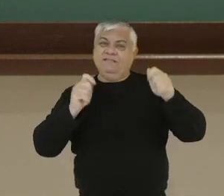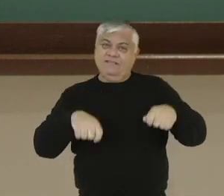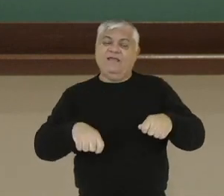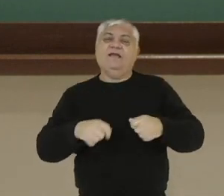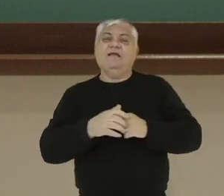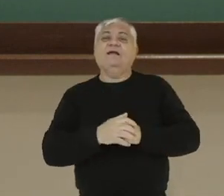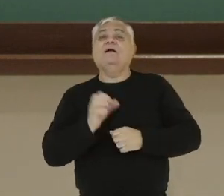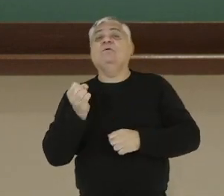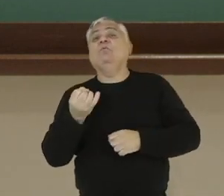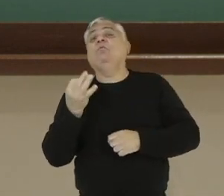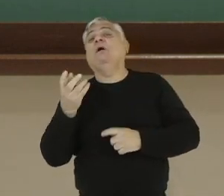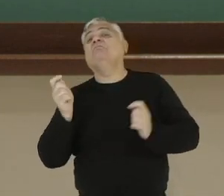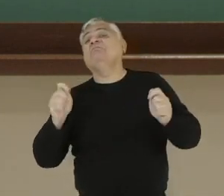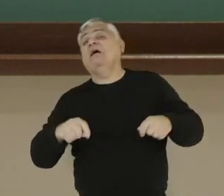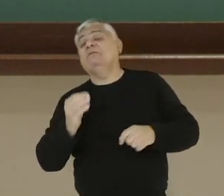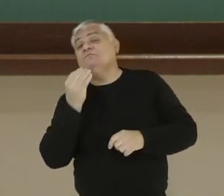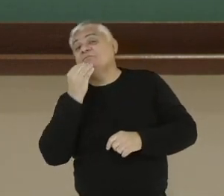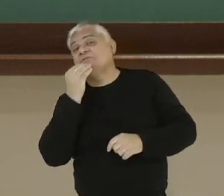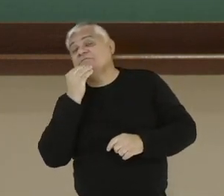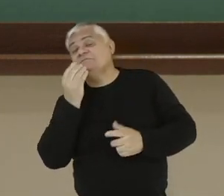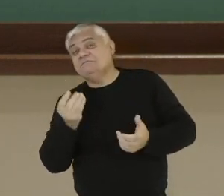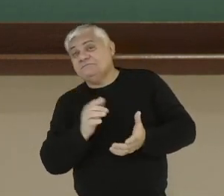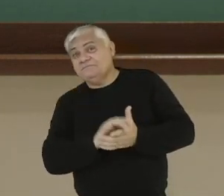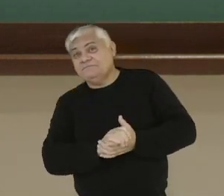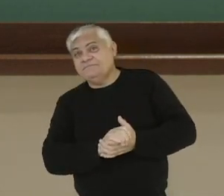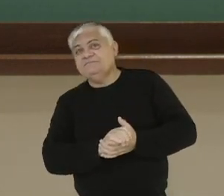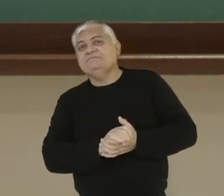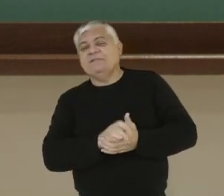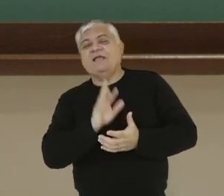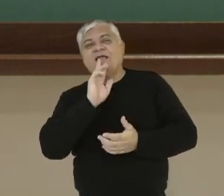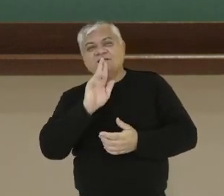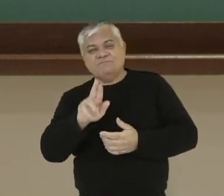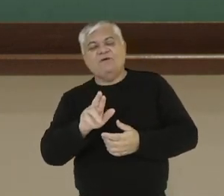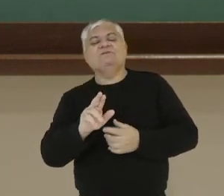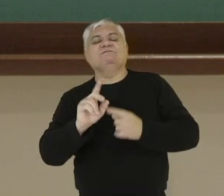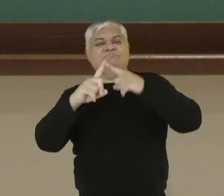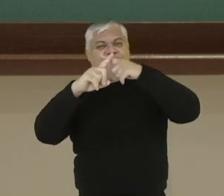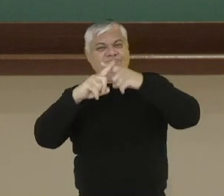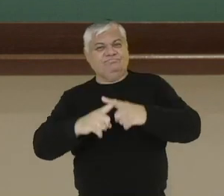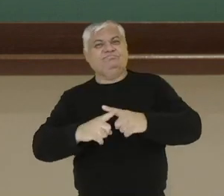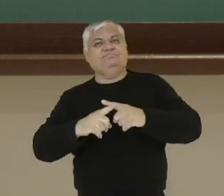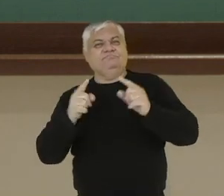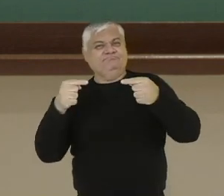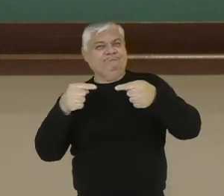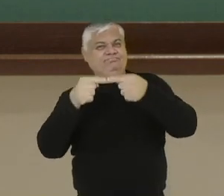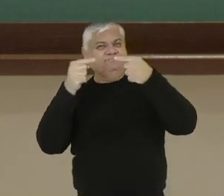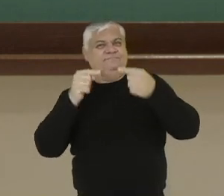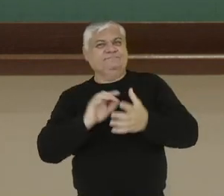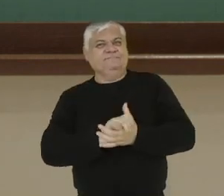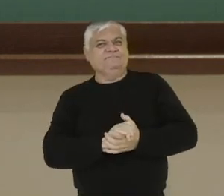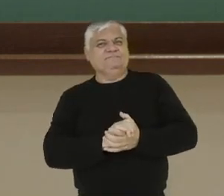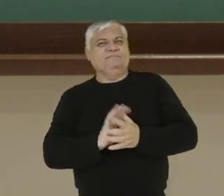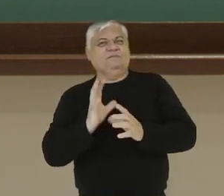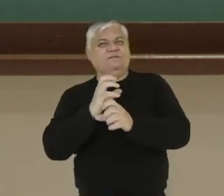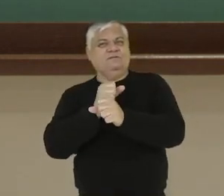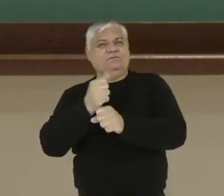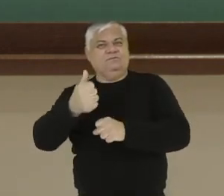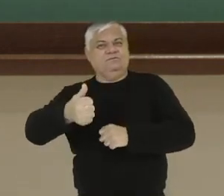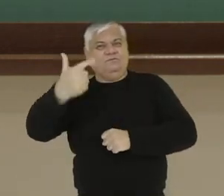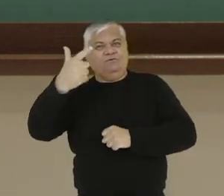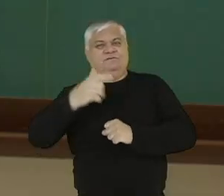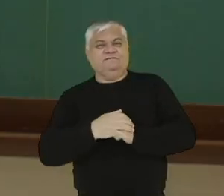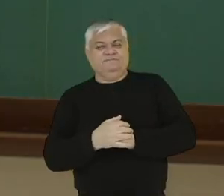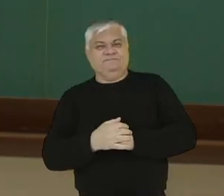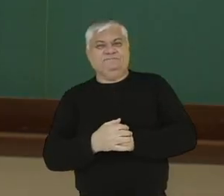de possibilidades para a cor, e eu tenho o resultado, a quantidade de combinações possíveis, tá? Ao todo eu tenho, então,